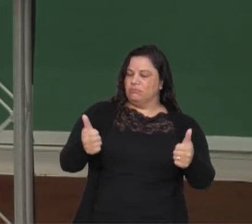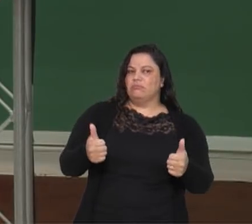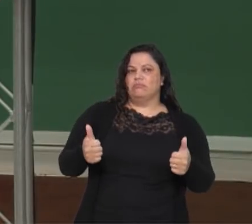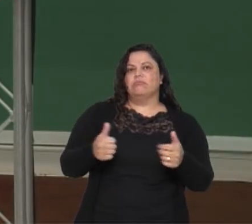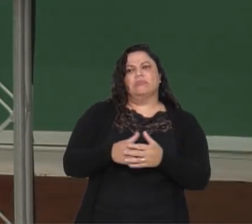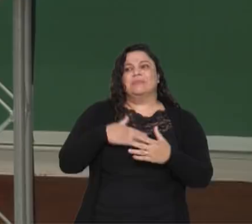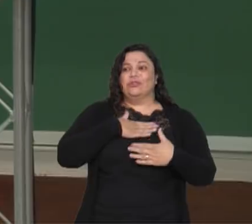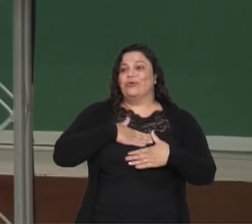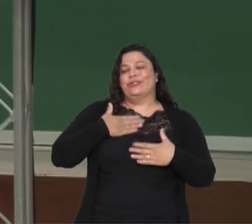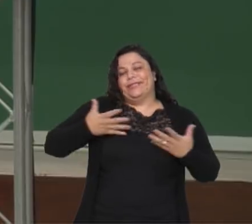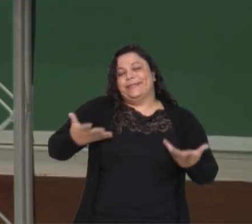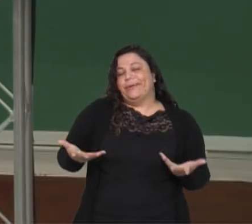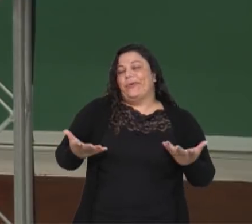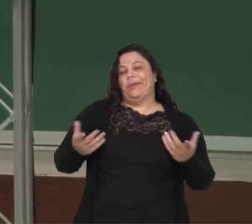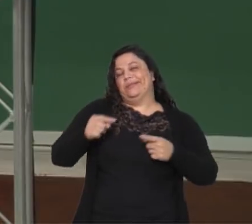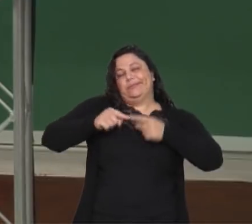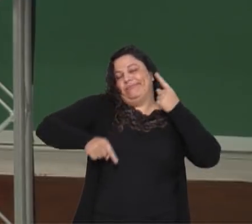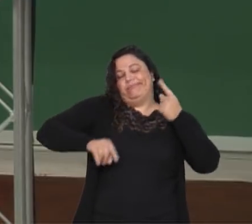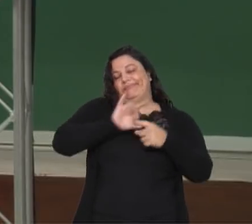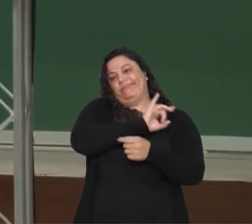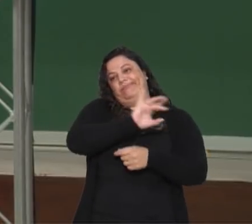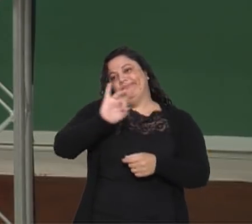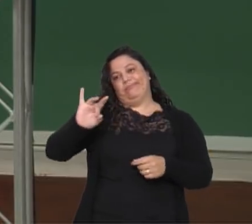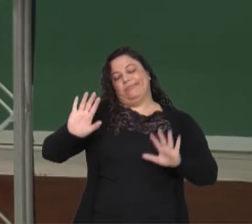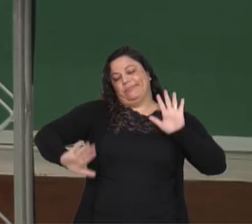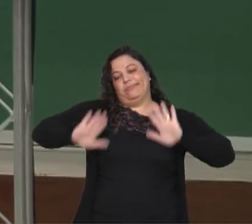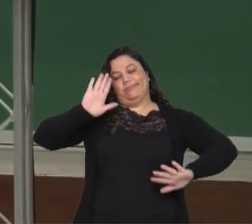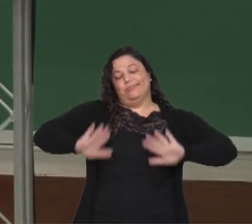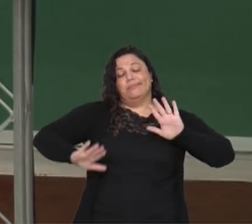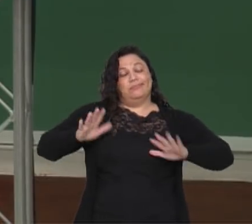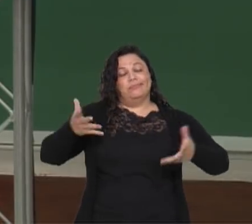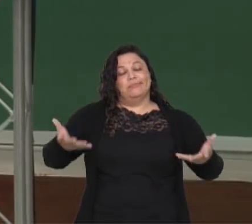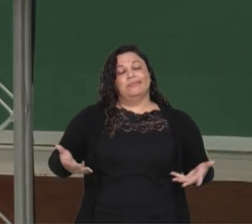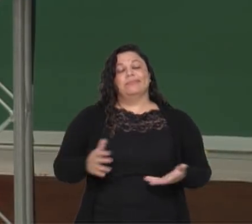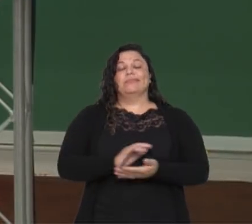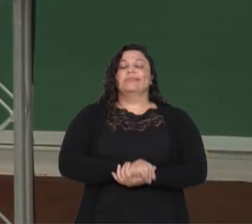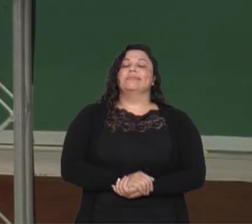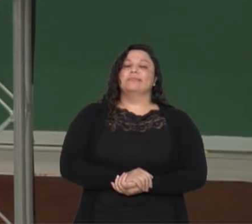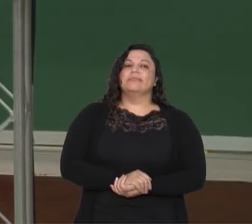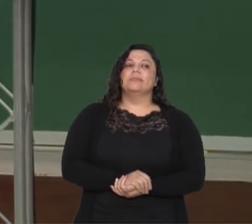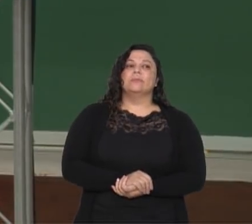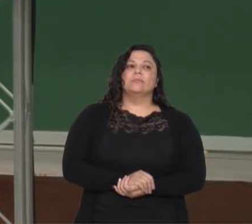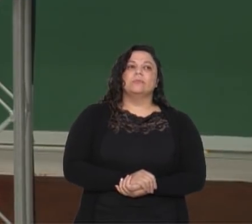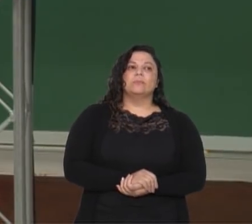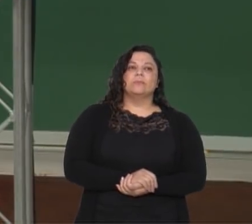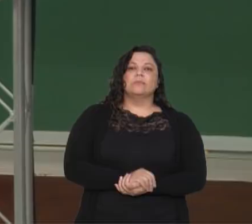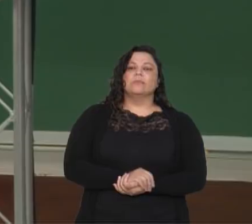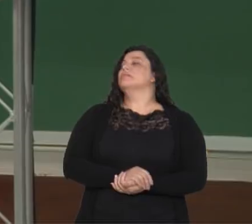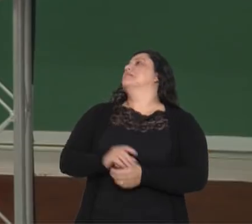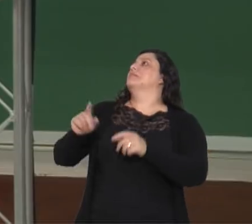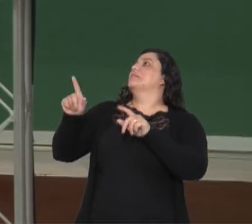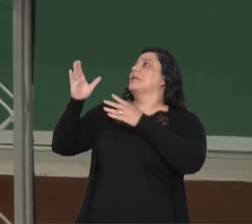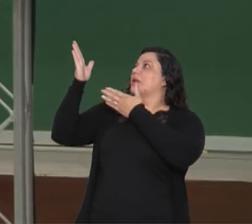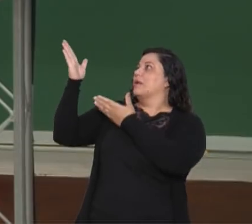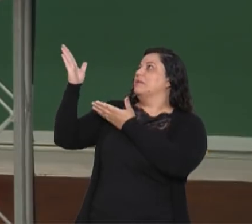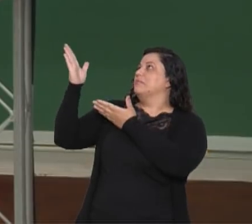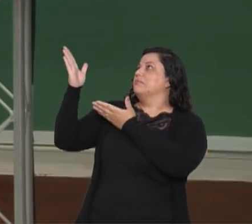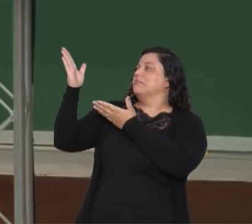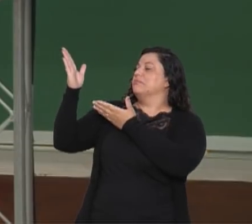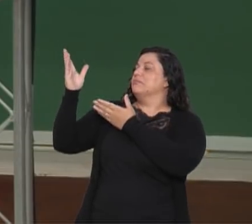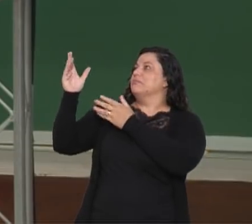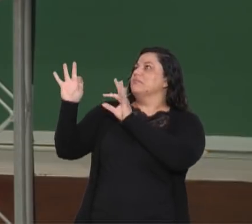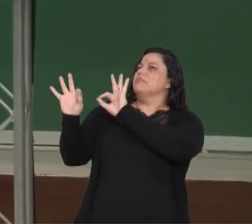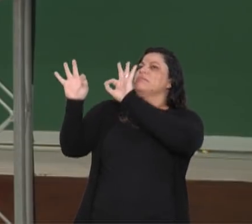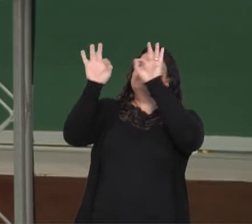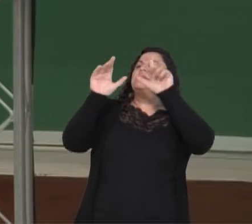então isso acaba se desfazendo com o tempo. Eu trouxe essa imagem aqui para a gente entender o que é essa